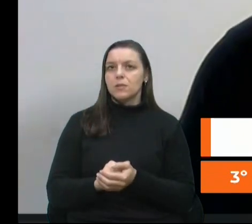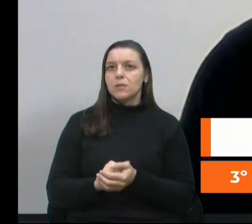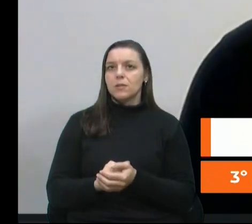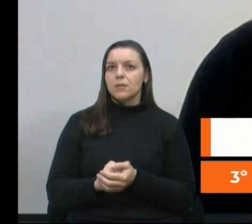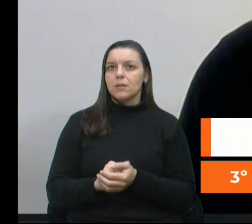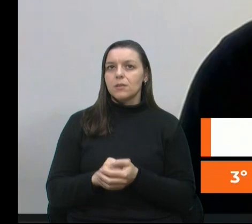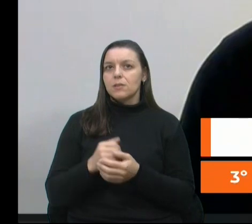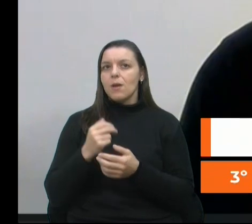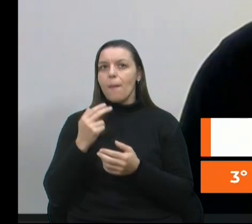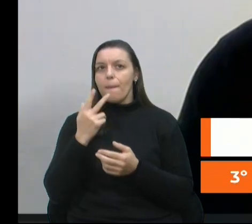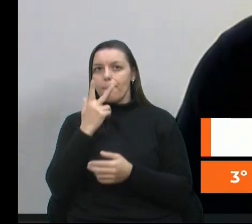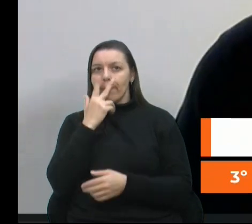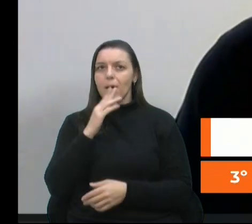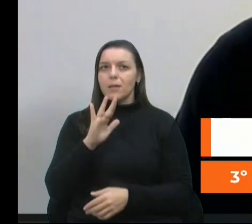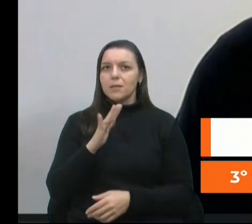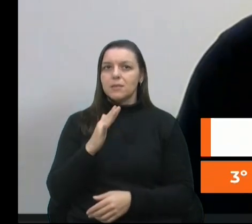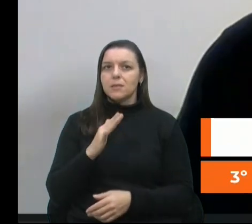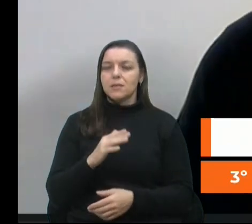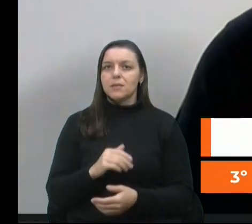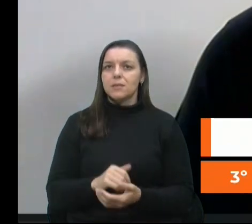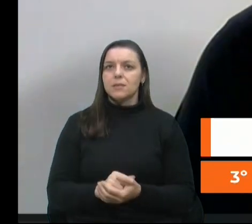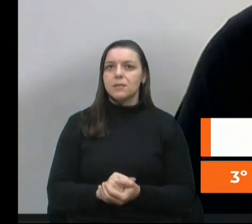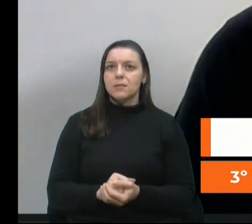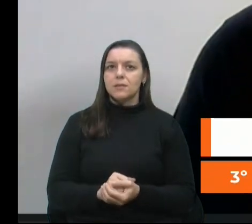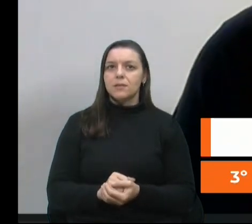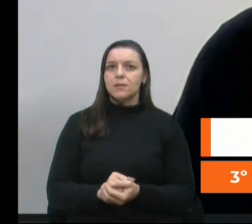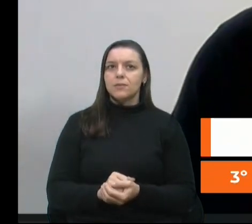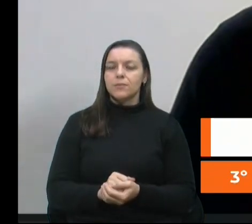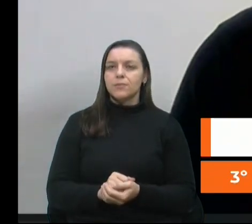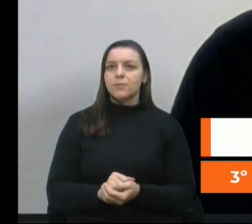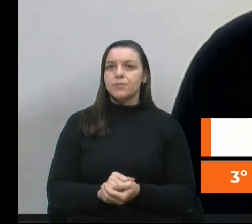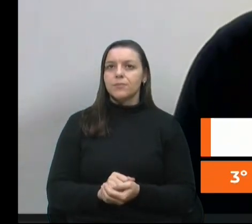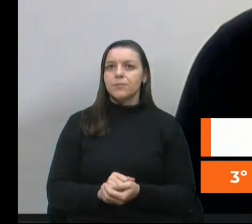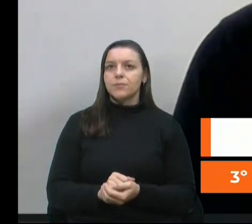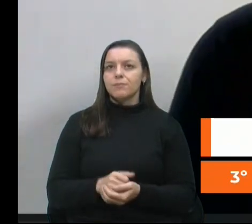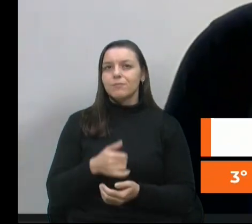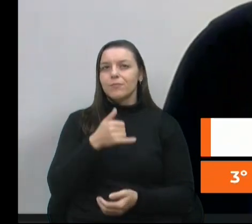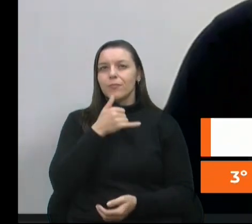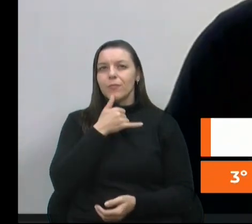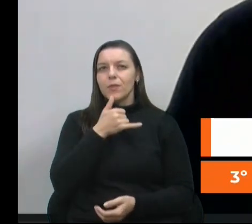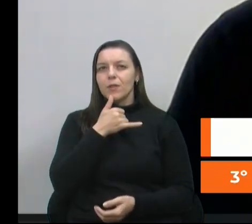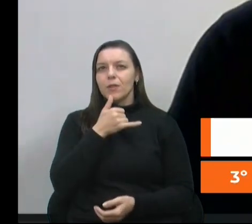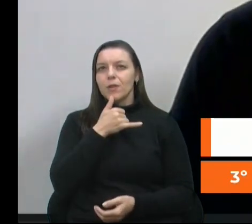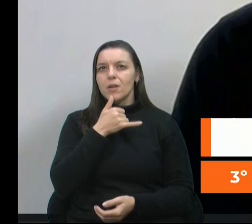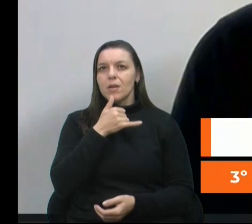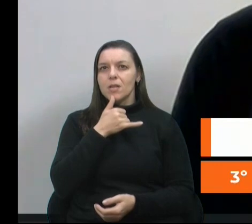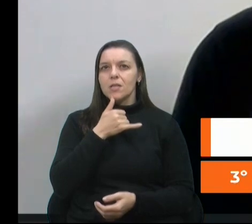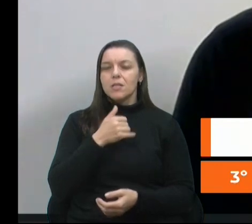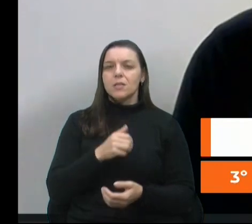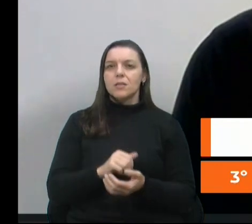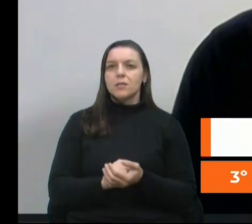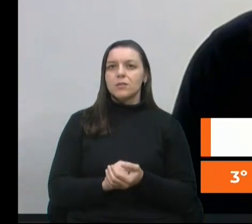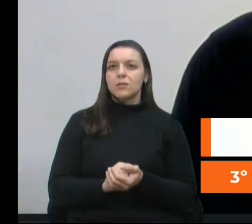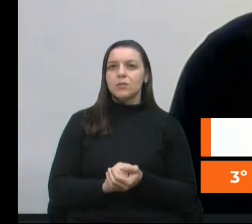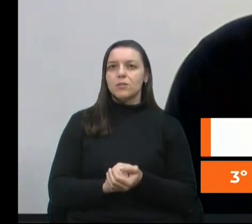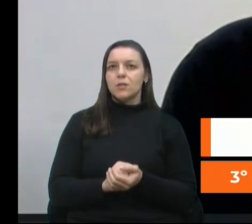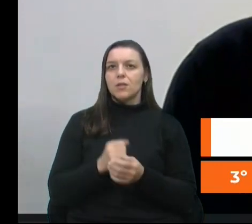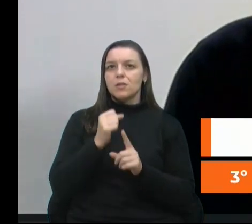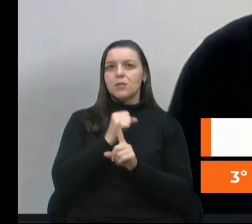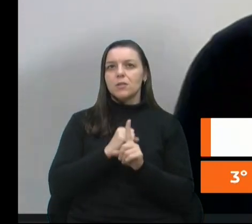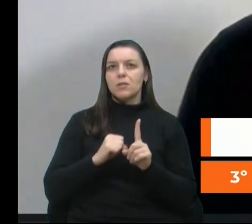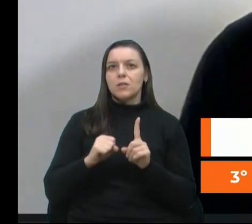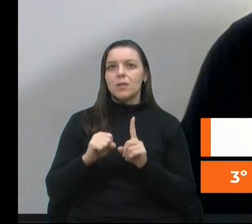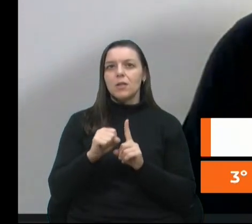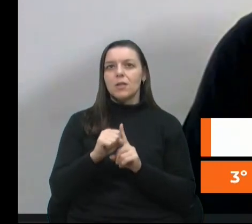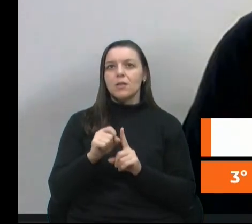coisas parecidas que ele passou. Por quê? Infelizmente, a nossa sociedade que se desenvolveu baseado nesse